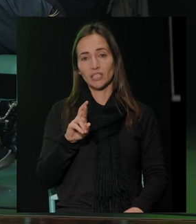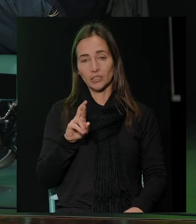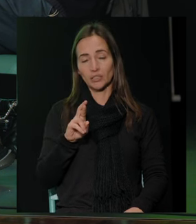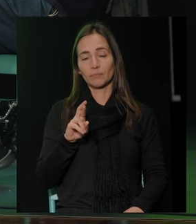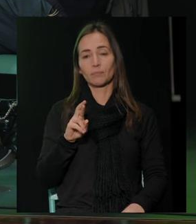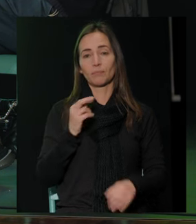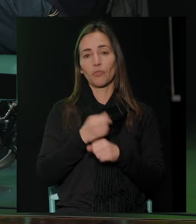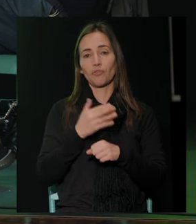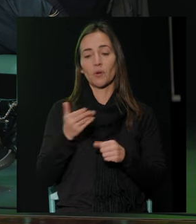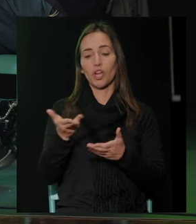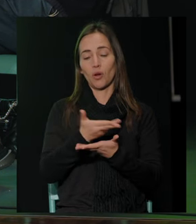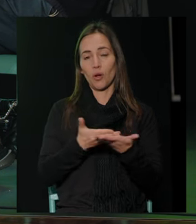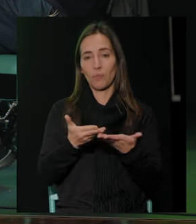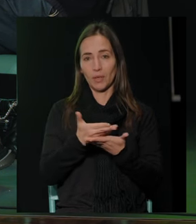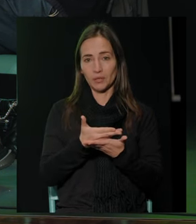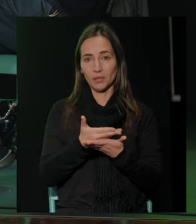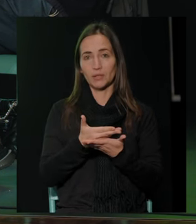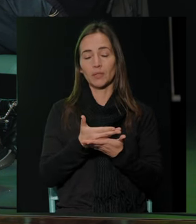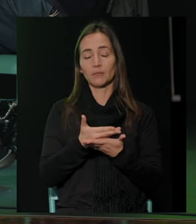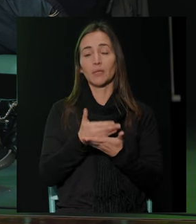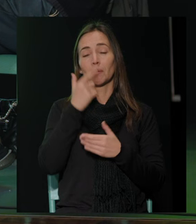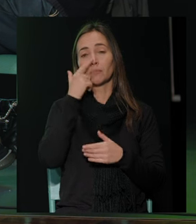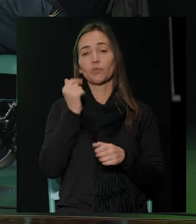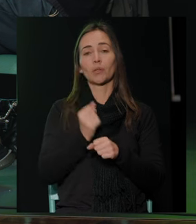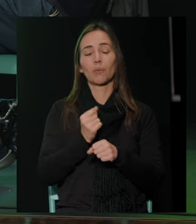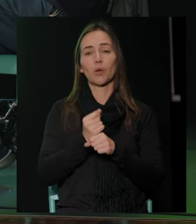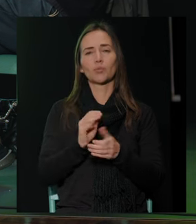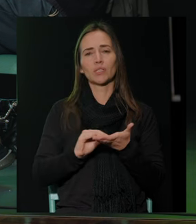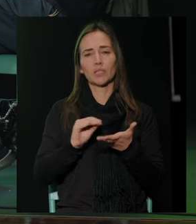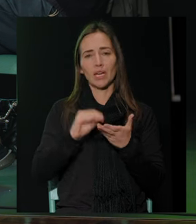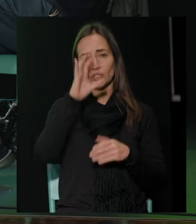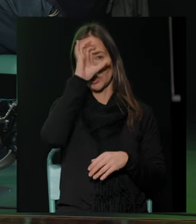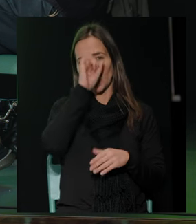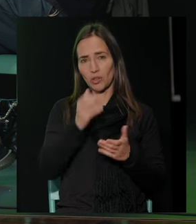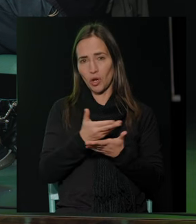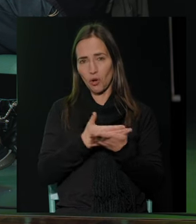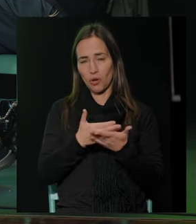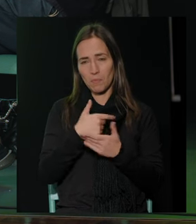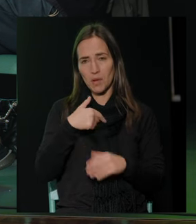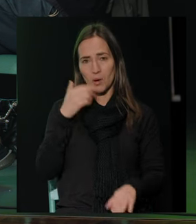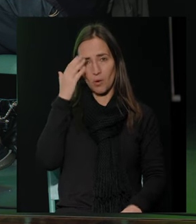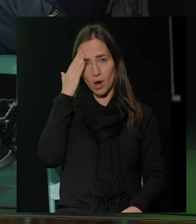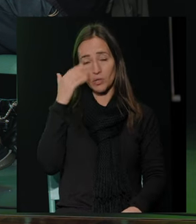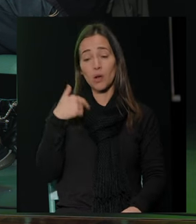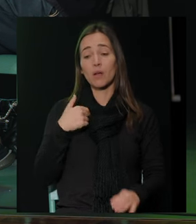uma economista, uma pessoa que passou que foi secretária de Estado da Economia, salvo erro,